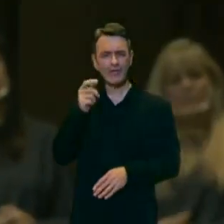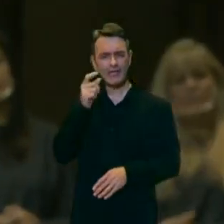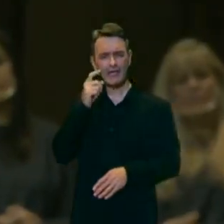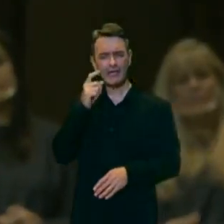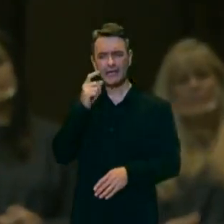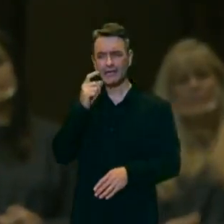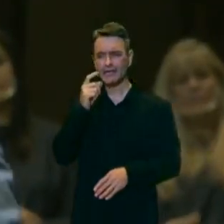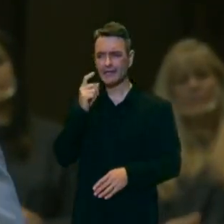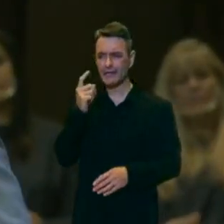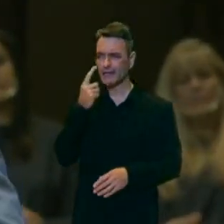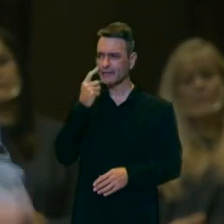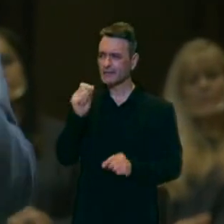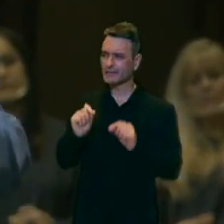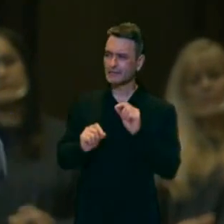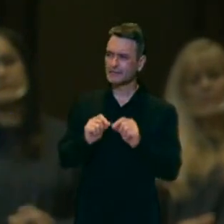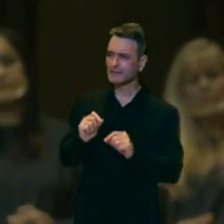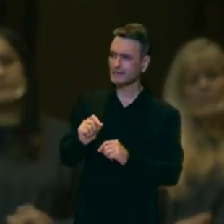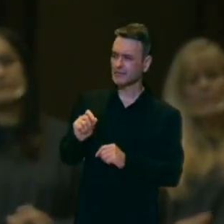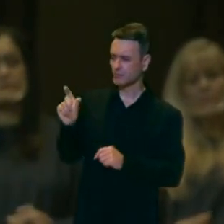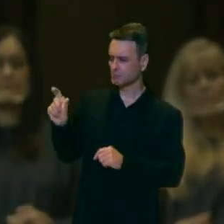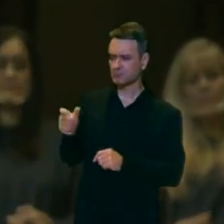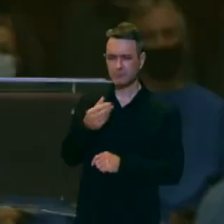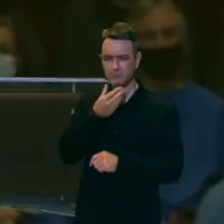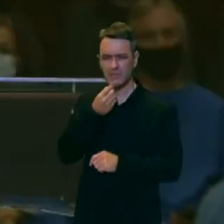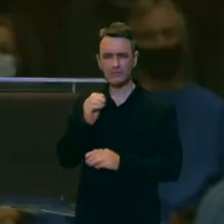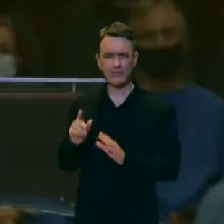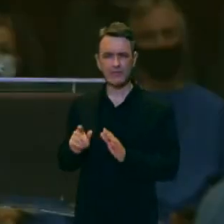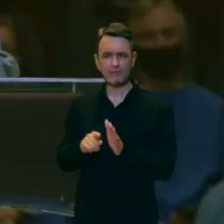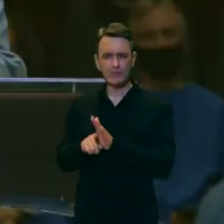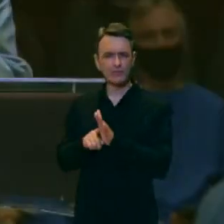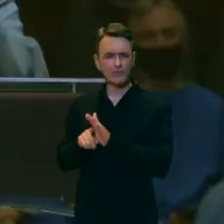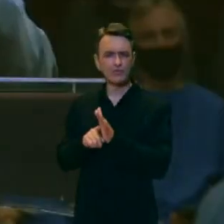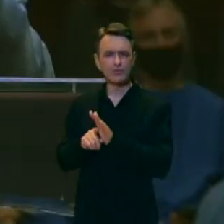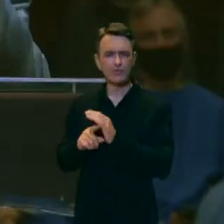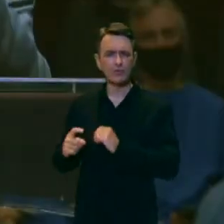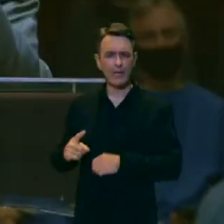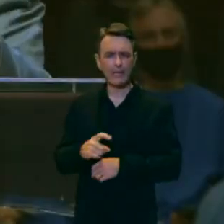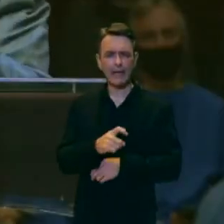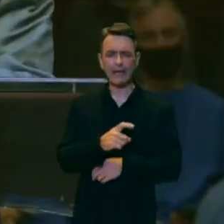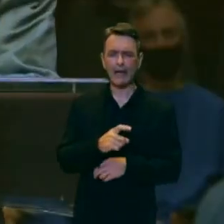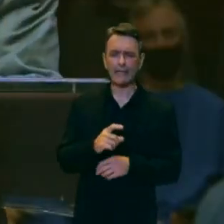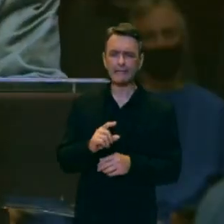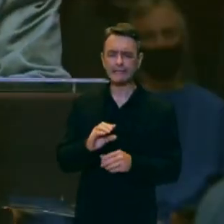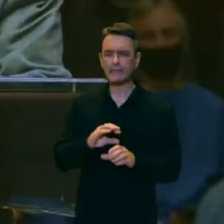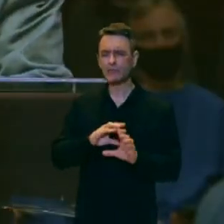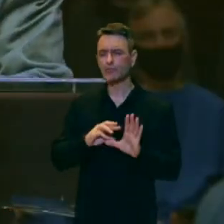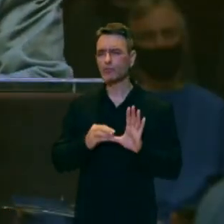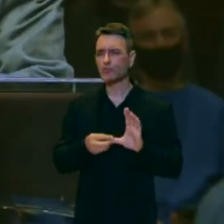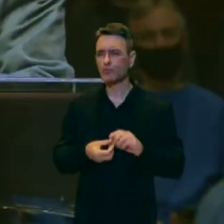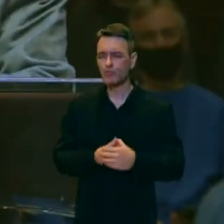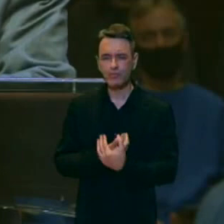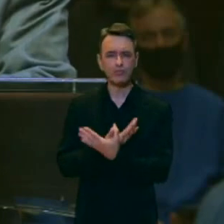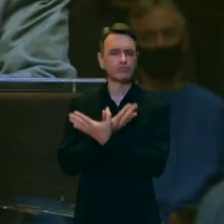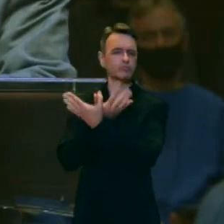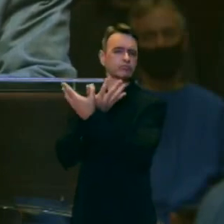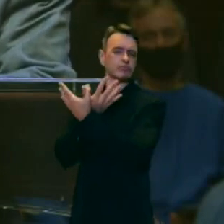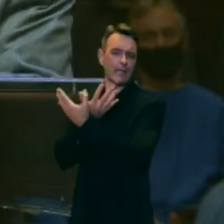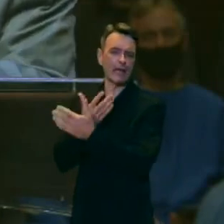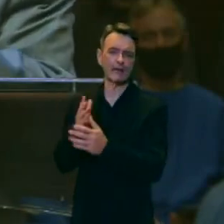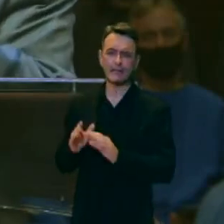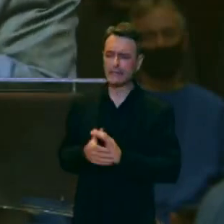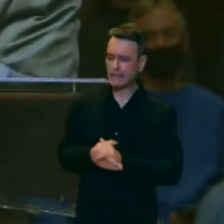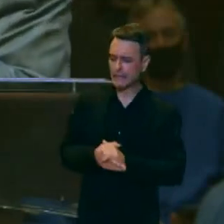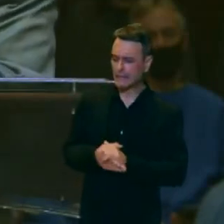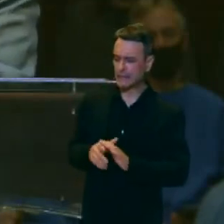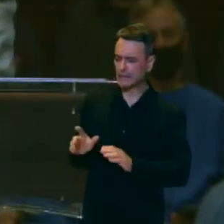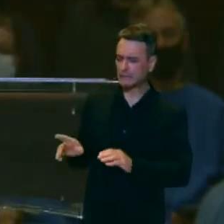de um cidadão que queria fazer um estudo com as lagartas, né, que viravam borboletas. E então ele pegou